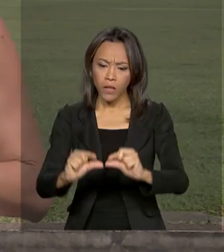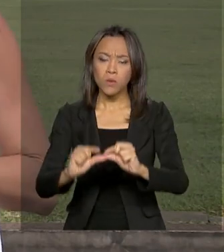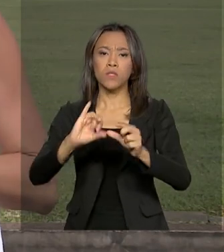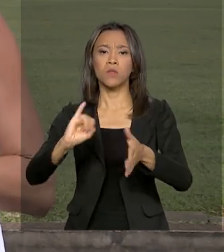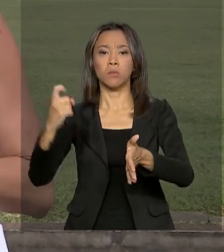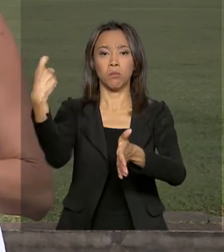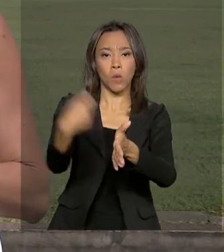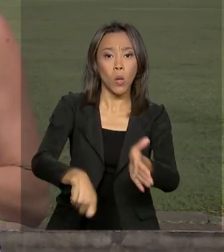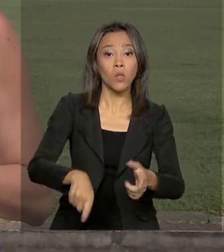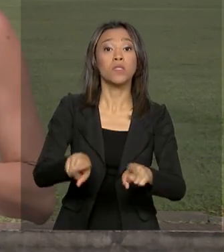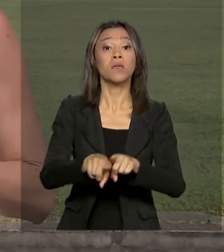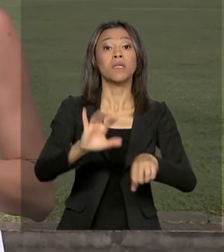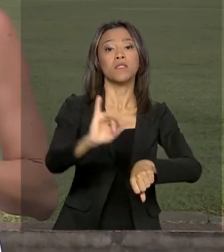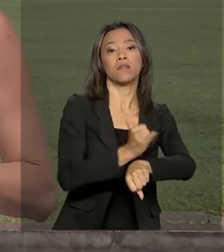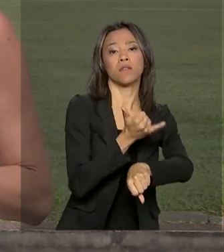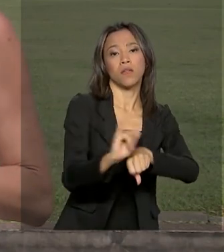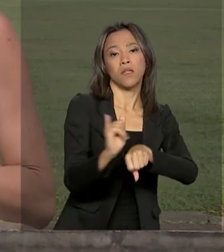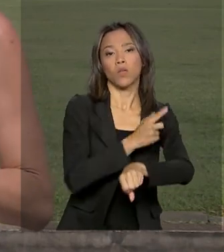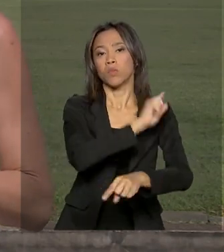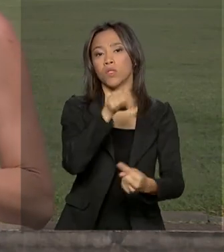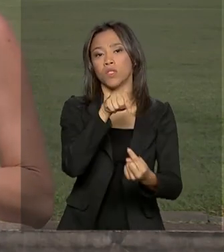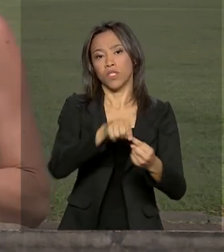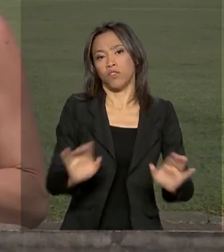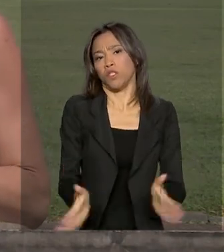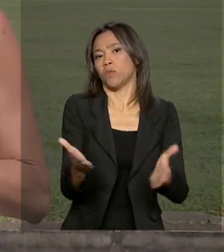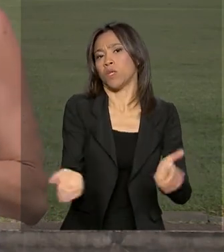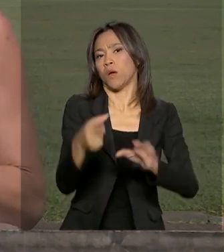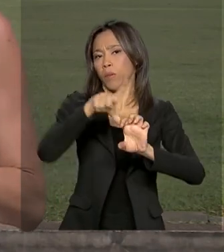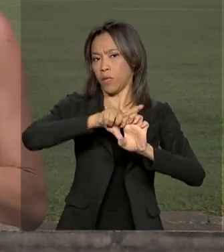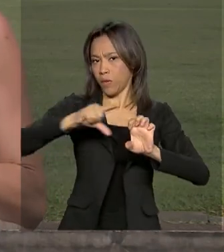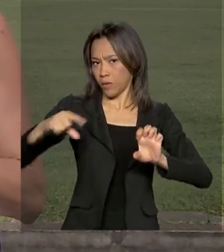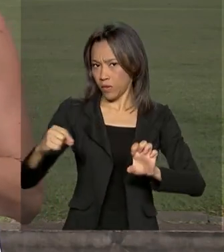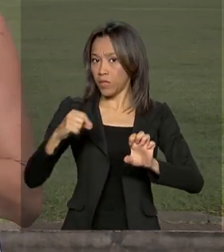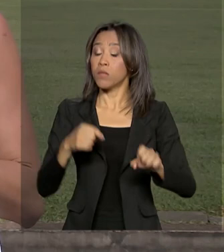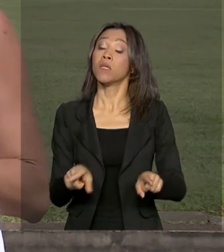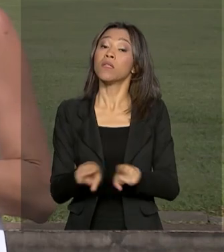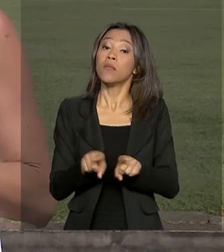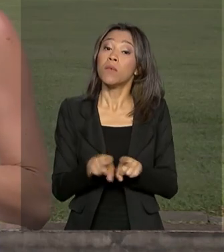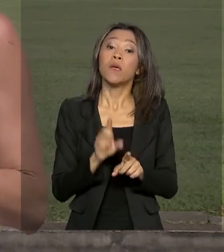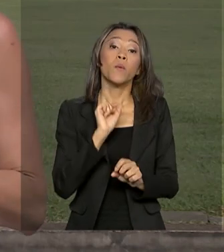e medidas para estimular o empreendedorismo, além de